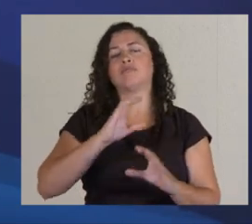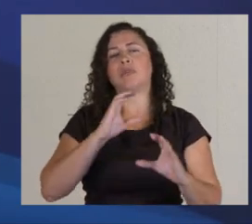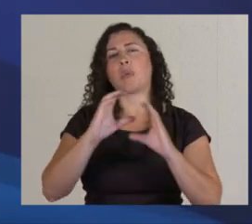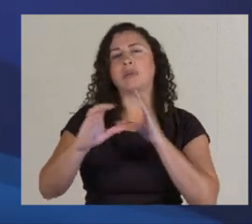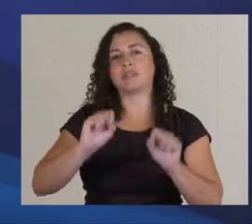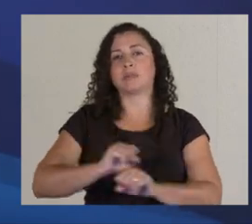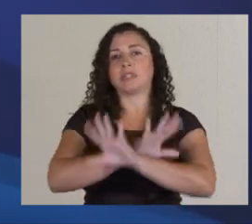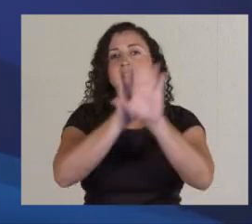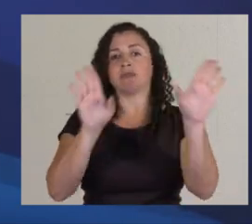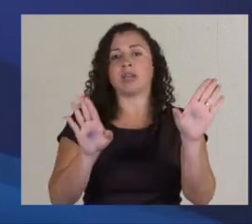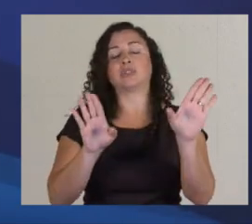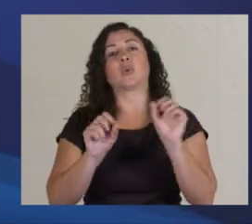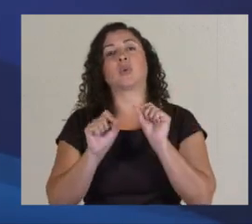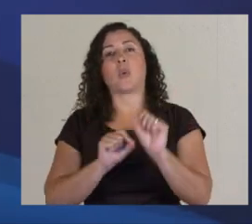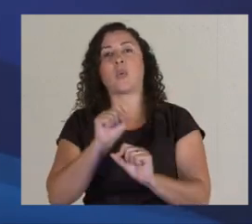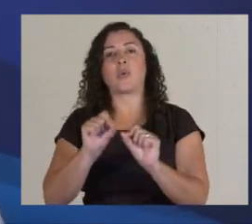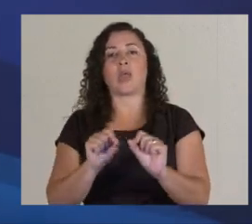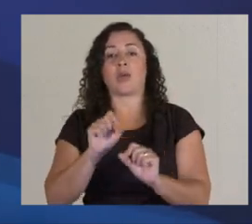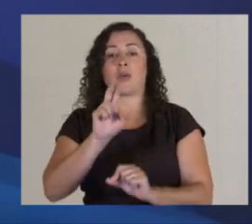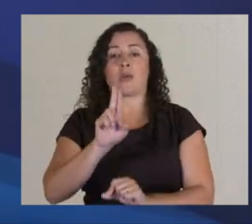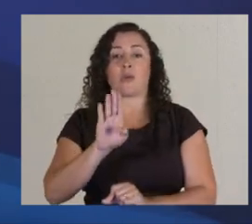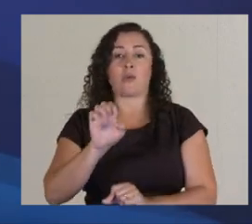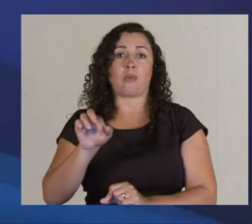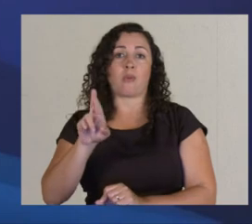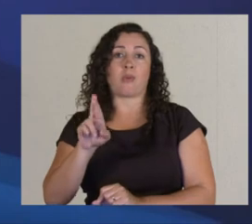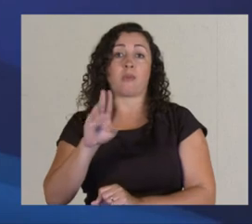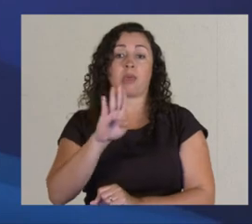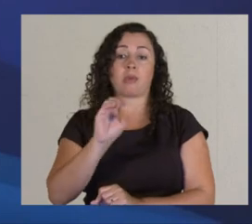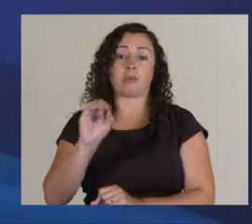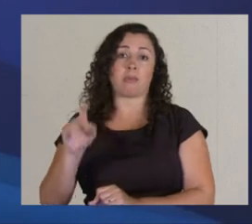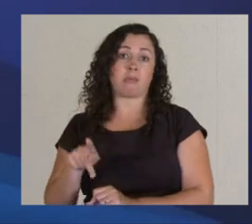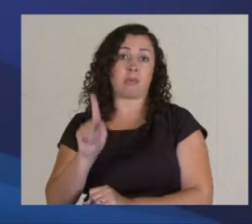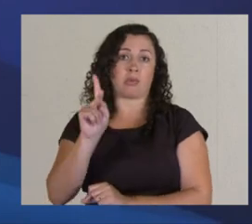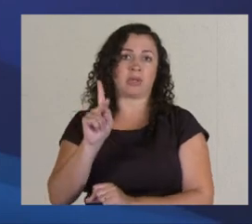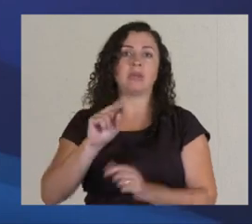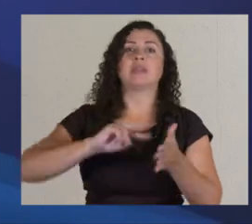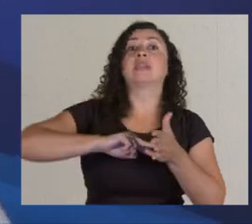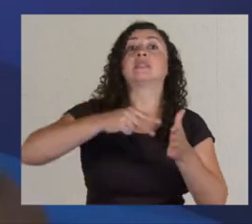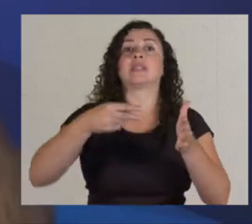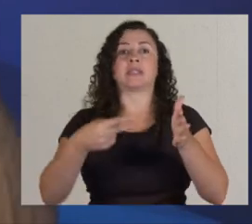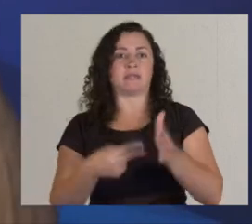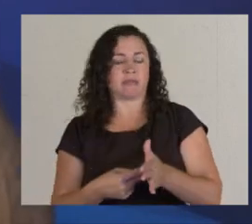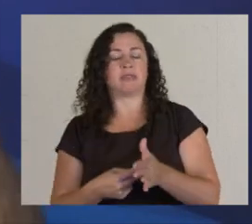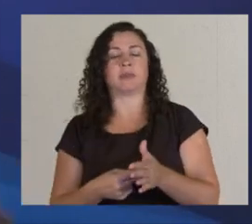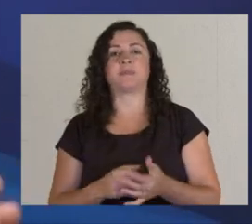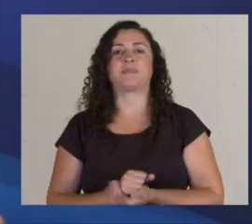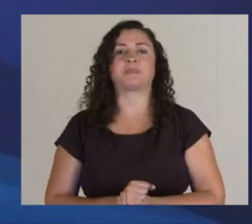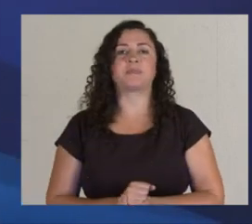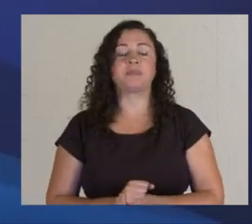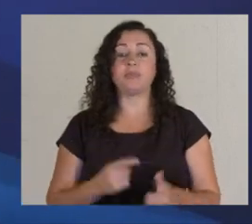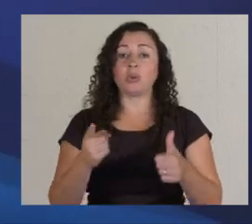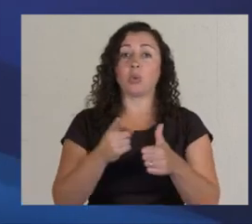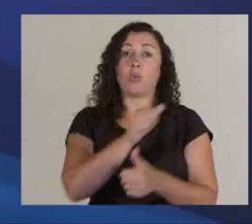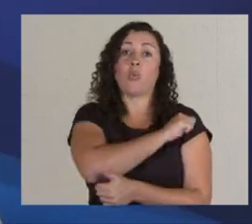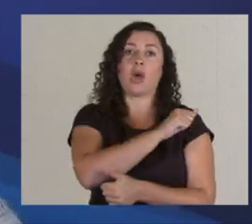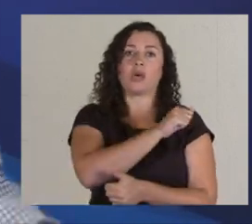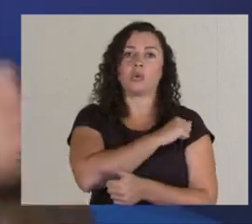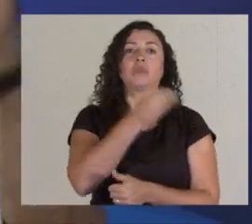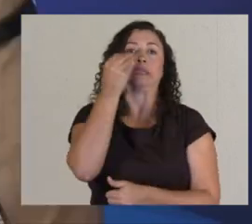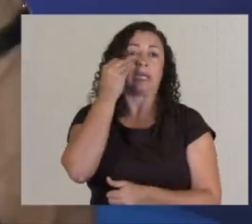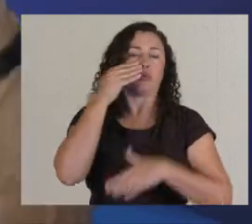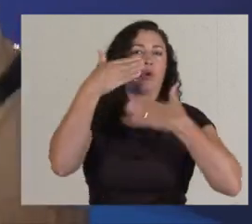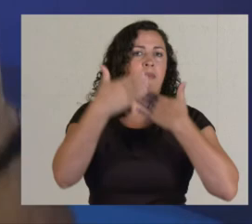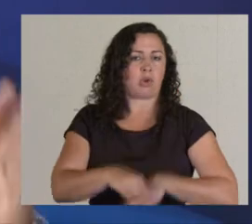a comunicação, como sistema de overbooking. Da primeira para a segunda chamada, ele vai entrar, ou seja, o aluno que disputou a primeira